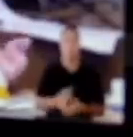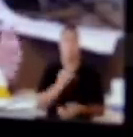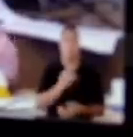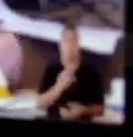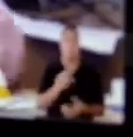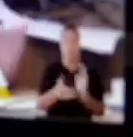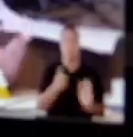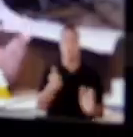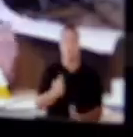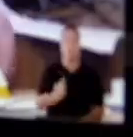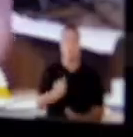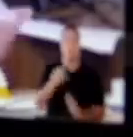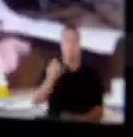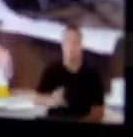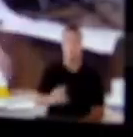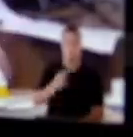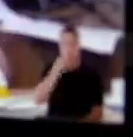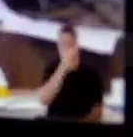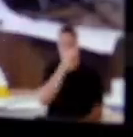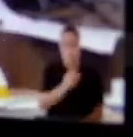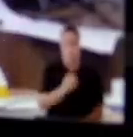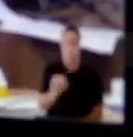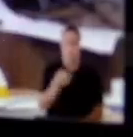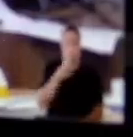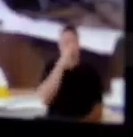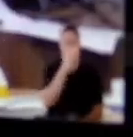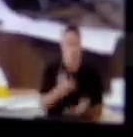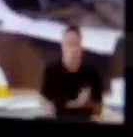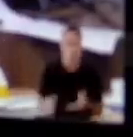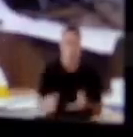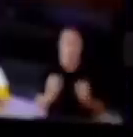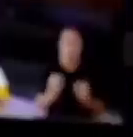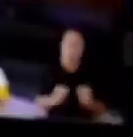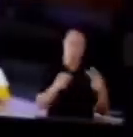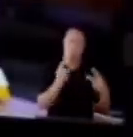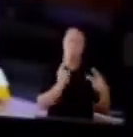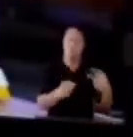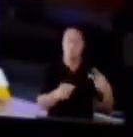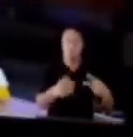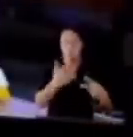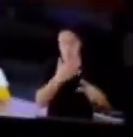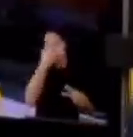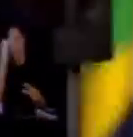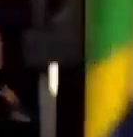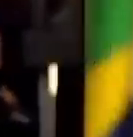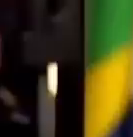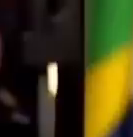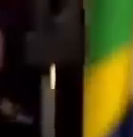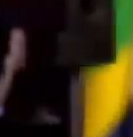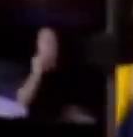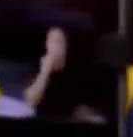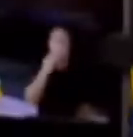na nossa cabeça se isso acontecesse nós teríamos a segunda opção no segundo opção ou seja